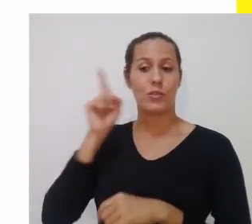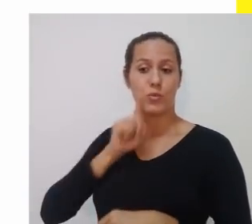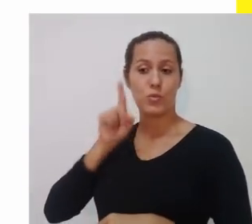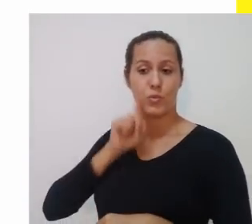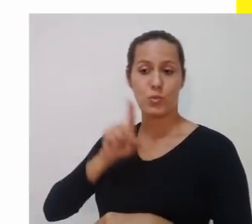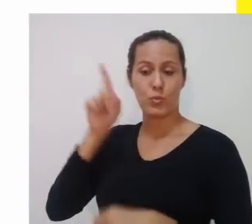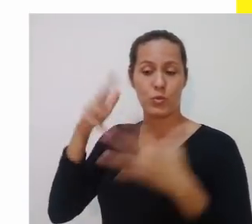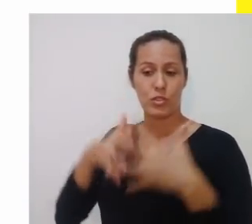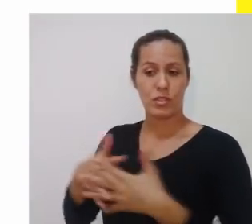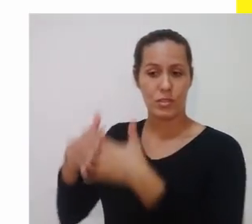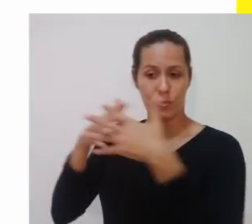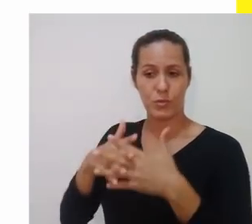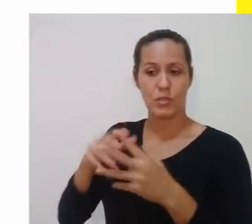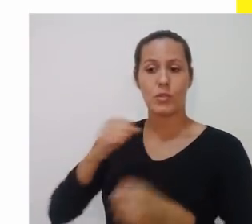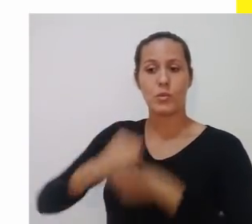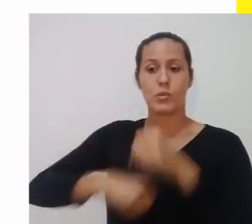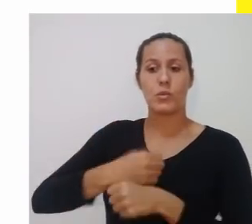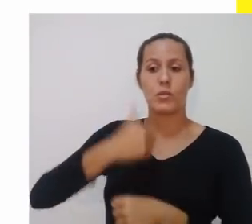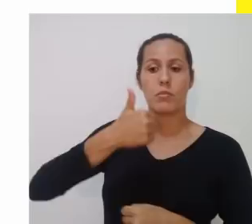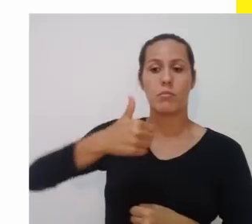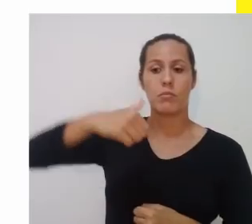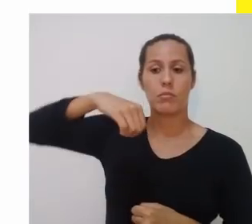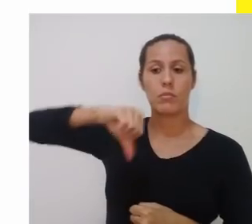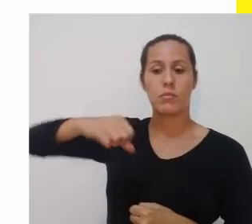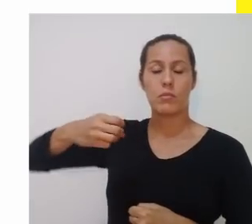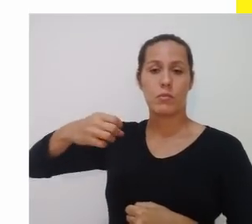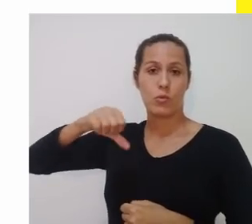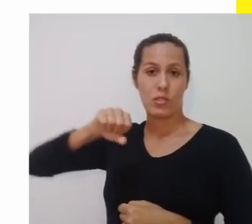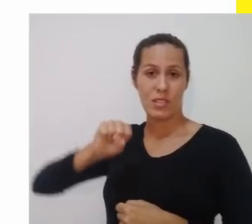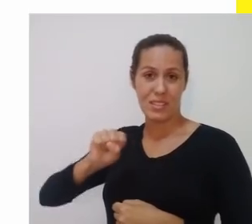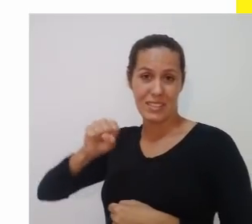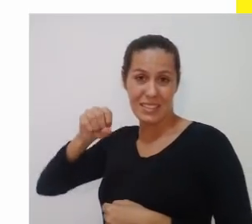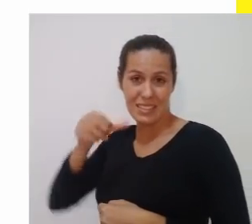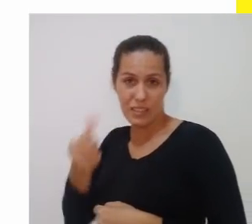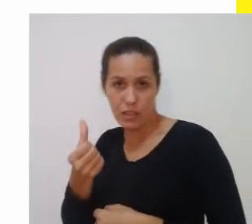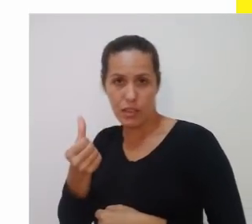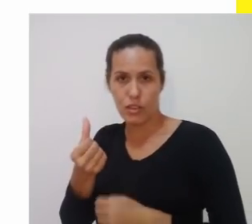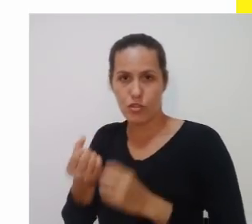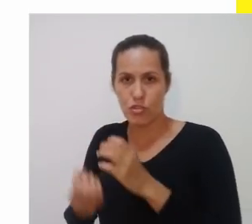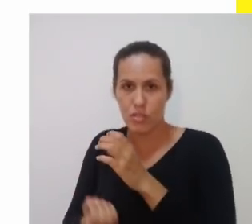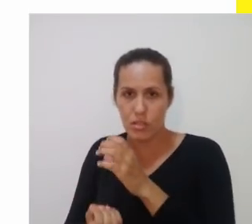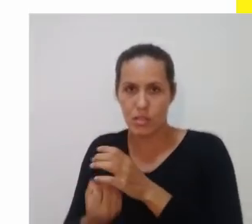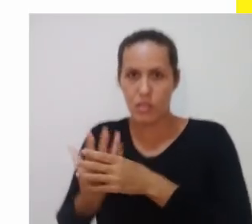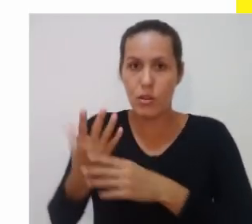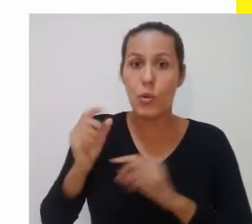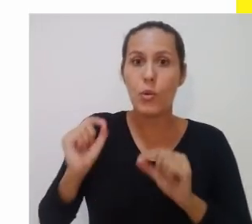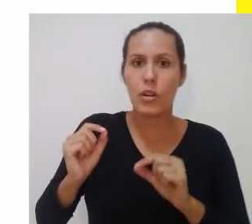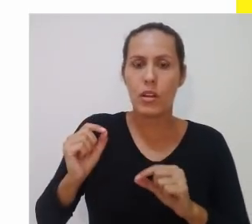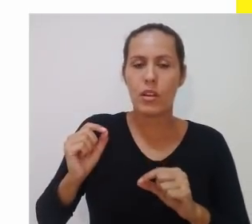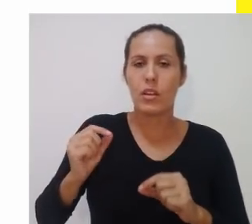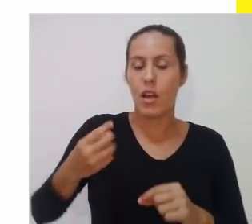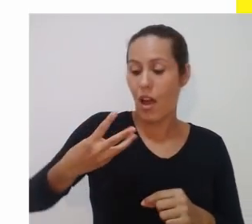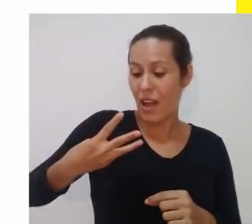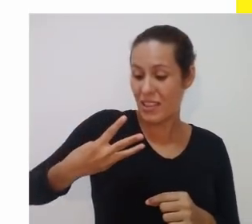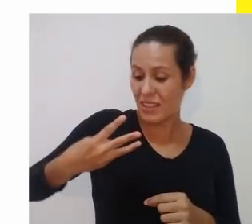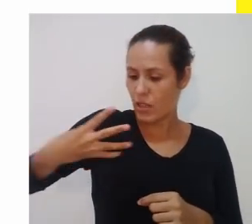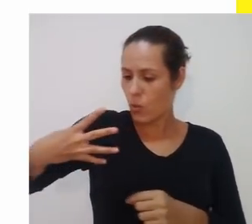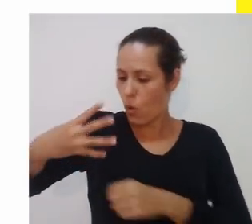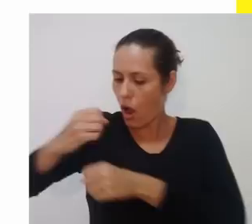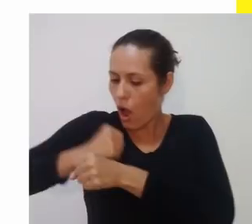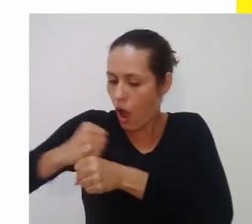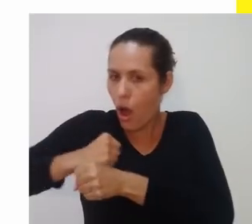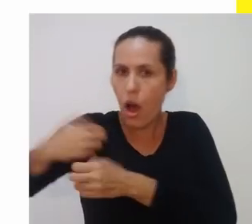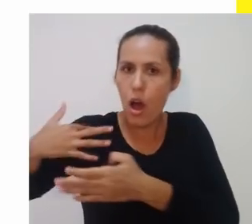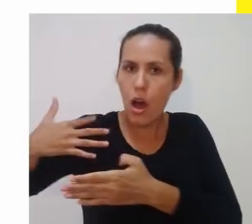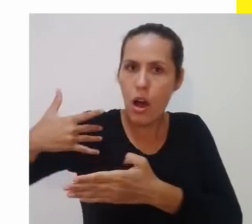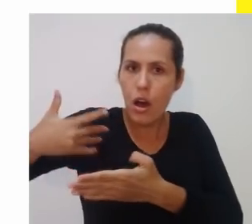1986. Ok, gente? Quer dizer que é uma coisa que tem 34 anos de criação. É uma coisa